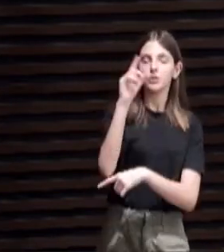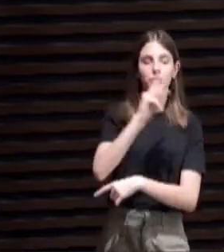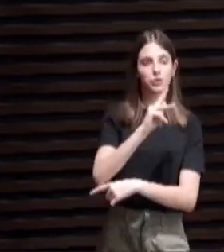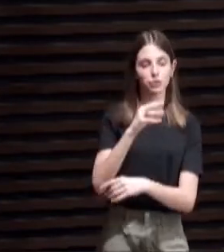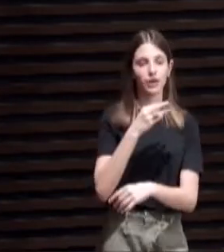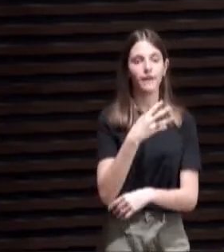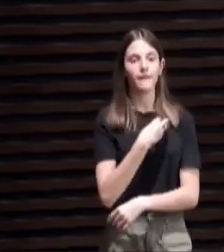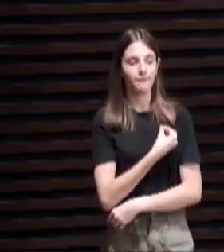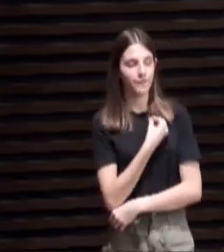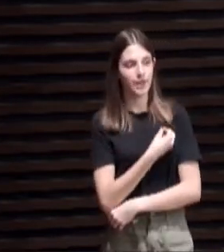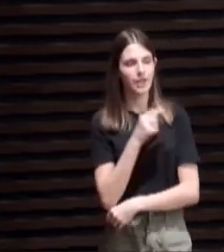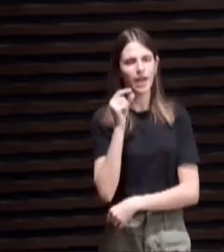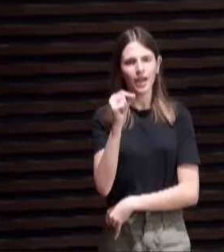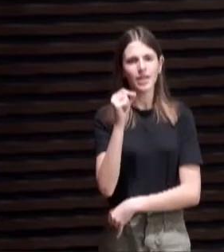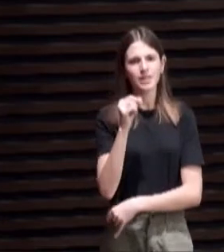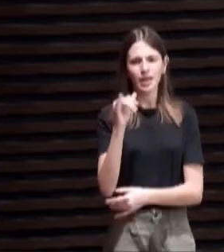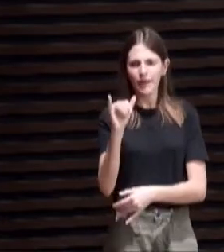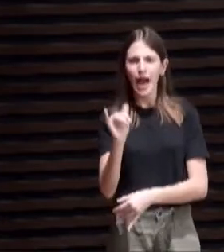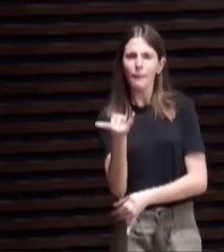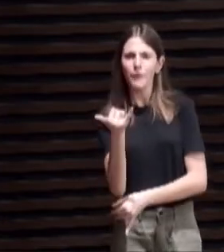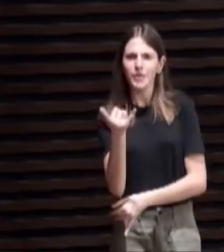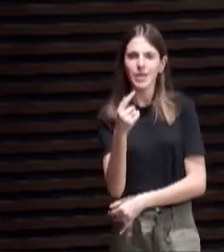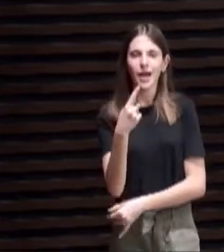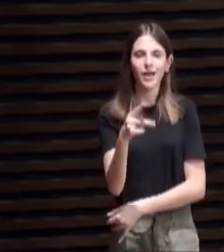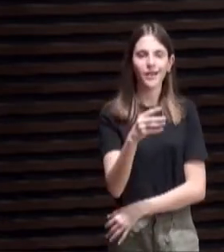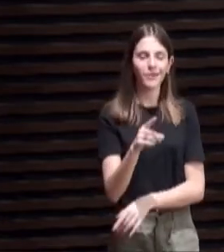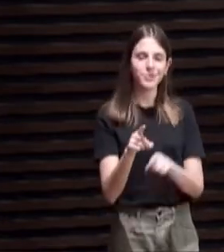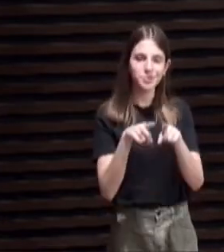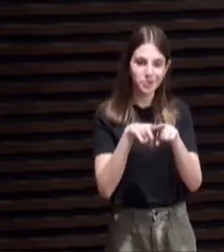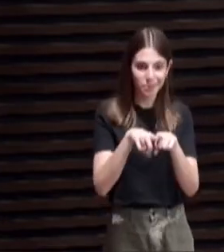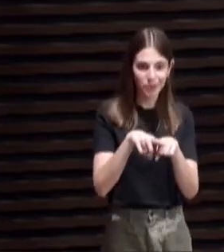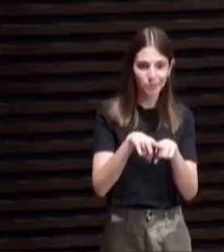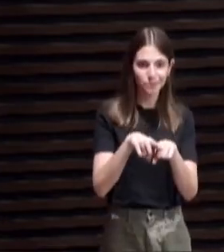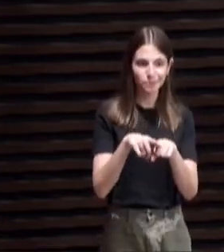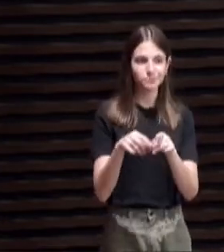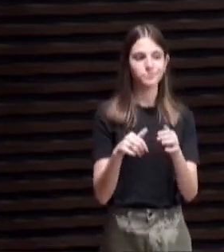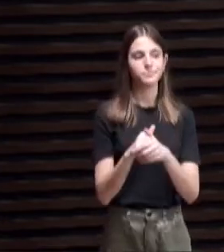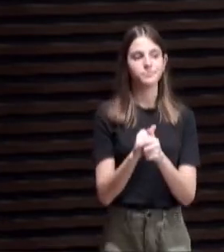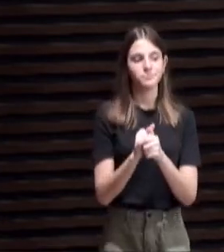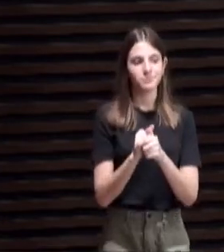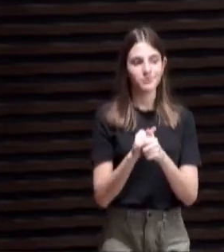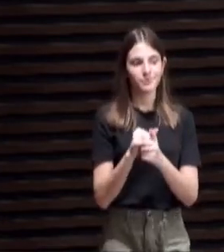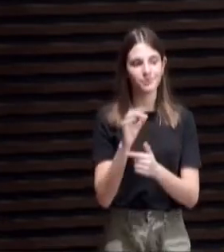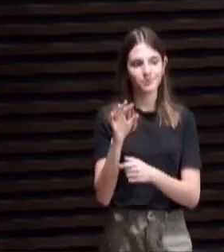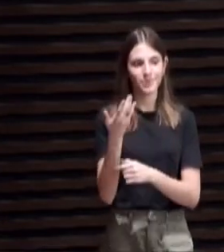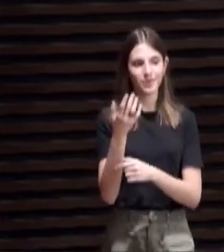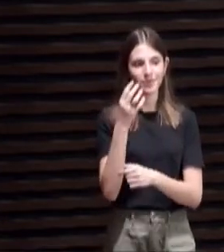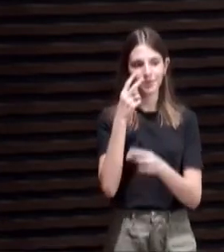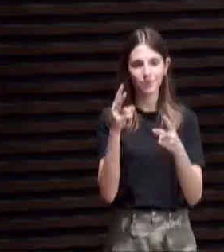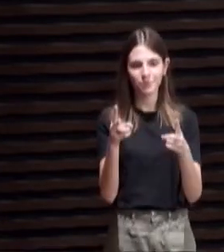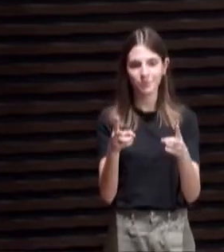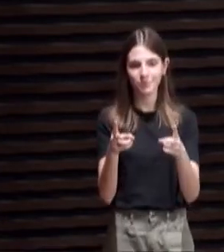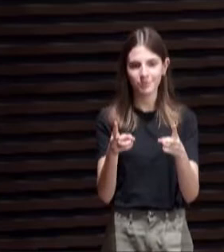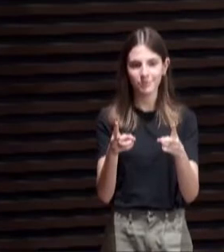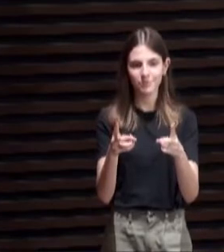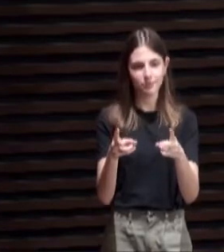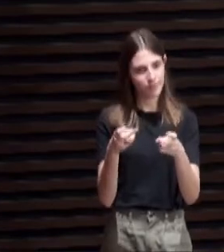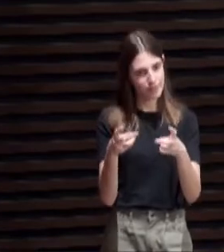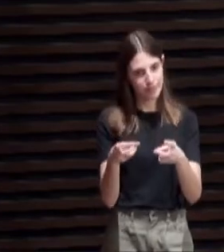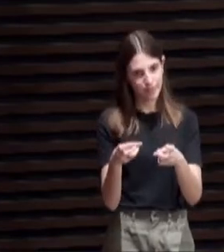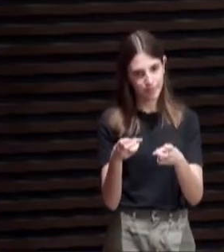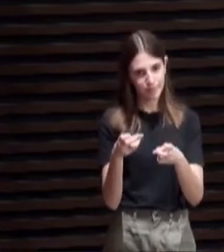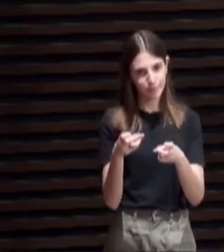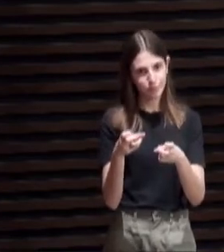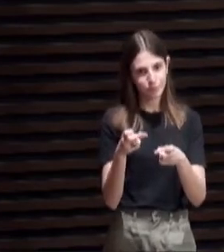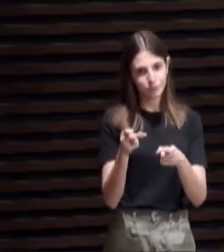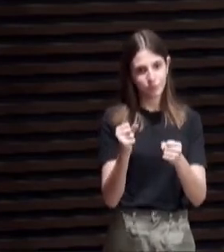disso? É o seu irmão. Agora, observe, por que é possível a apostasia na igreja? A